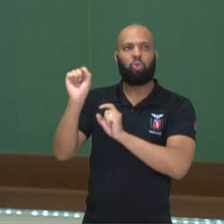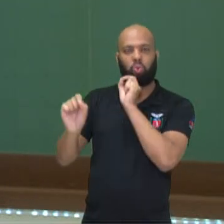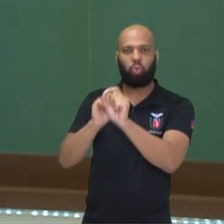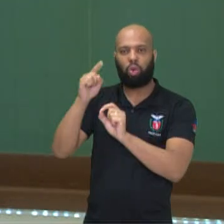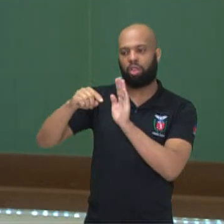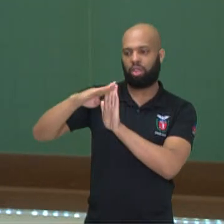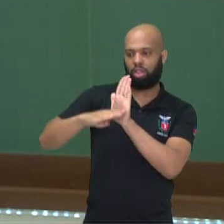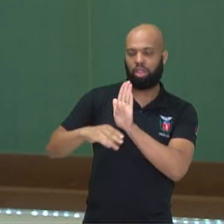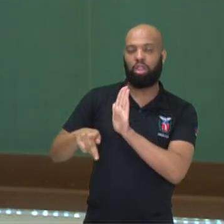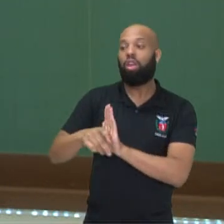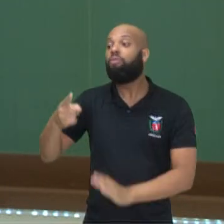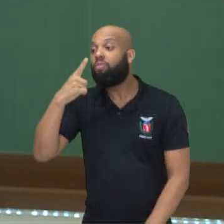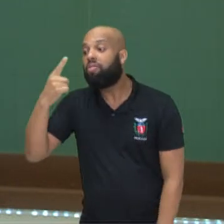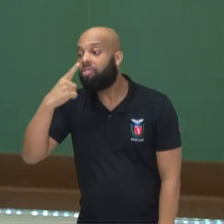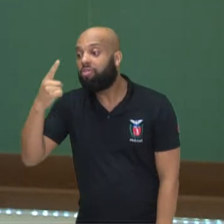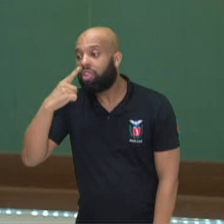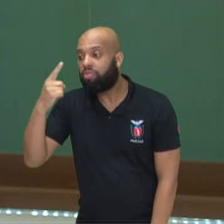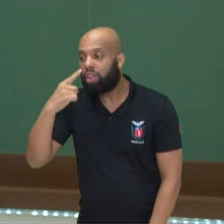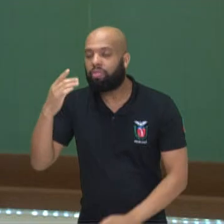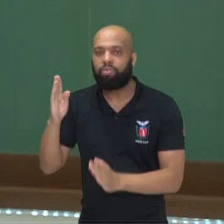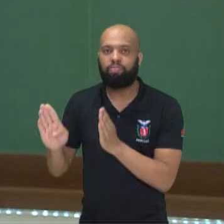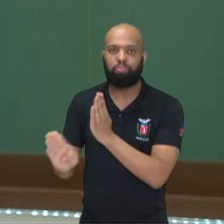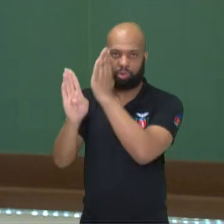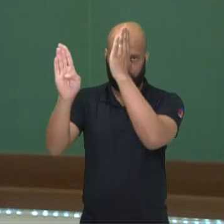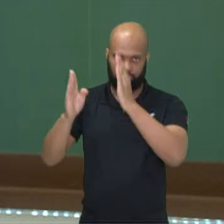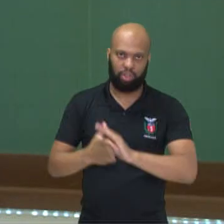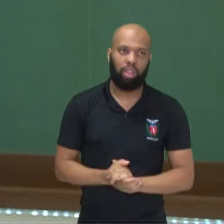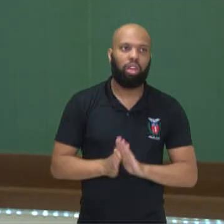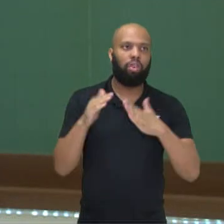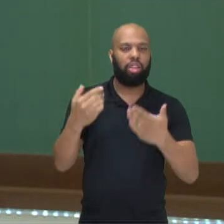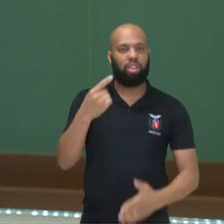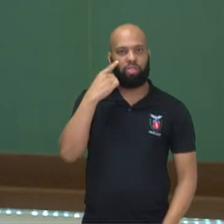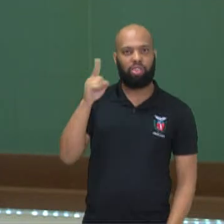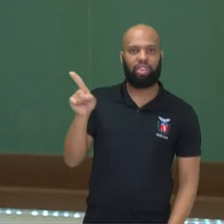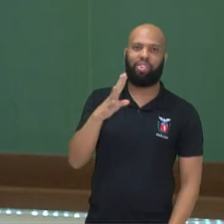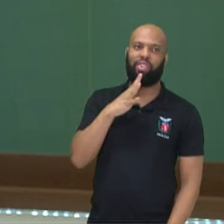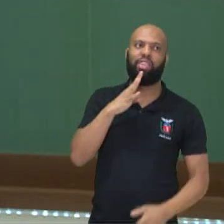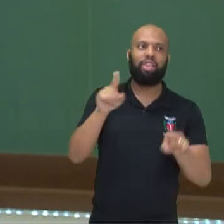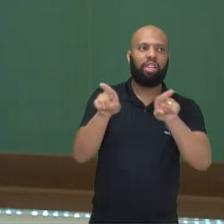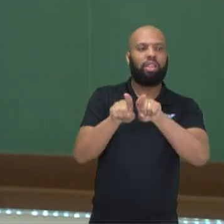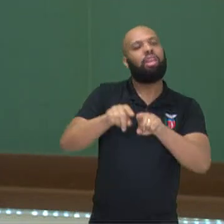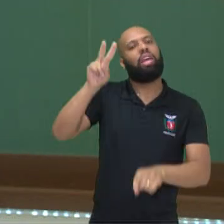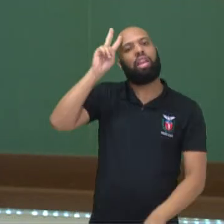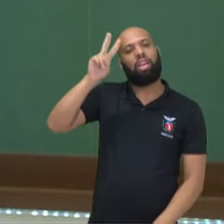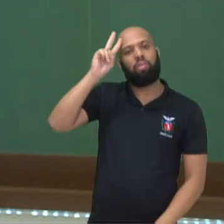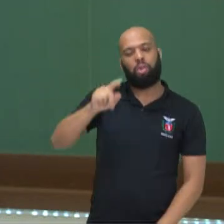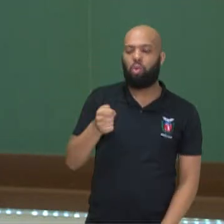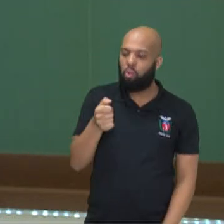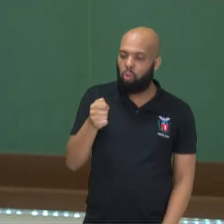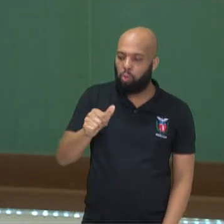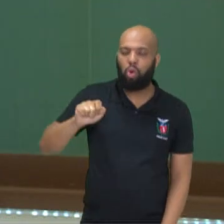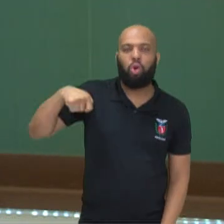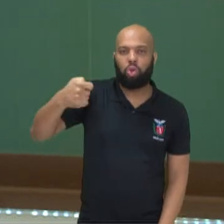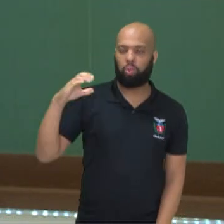da verificabilidade, certo? Então, só para vocês conhecerem e relembrarem um pouquinho aí